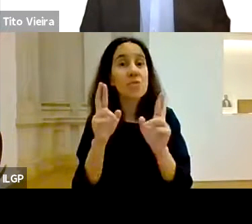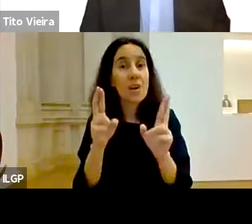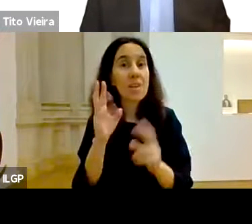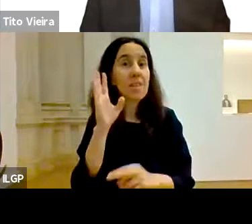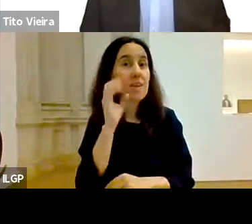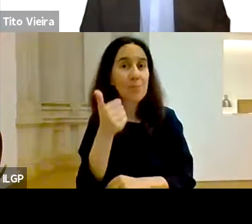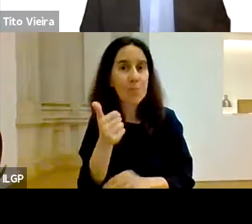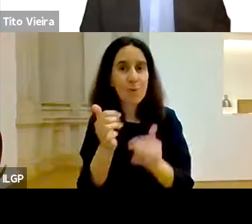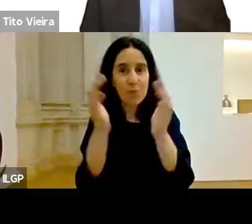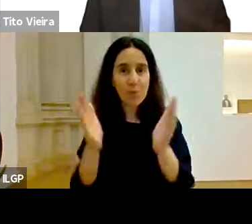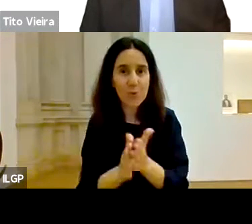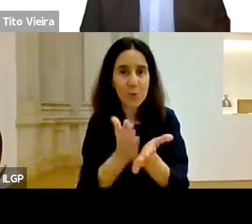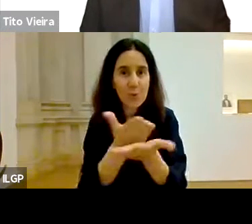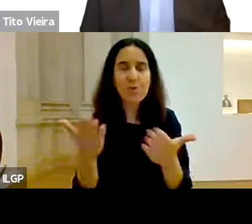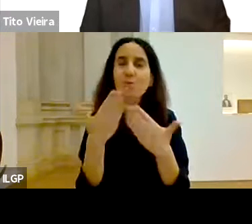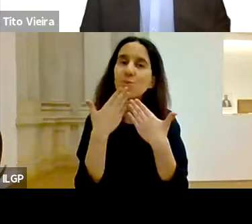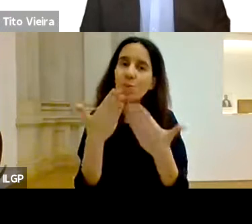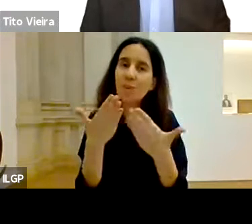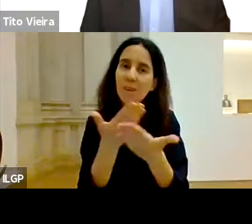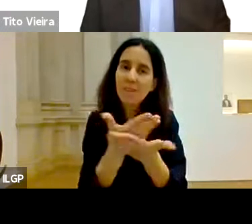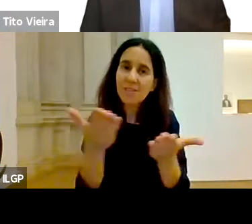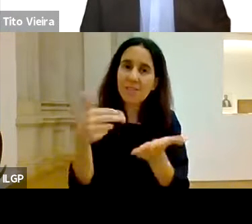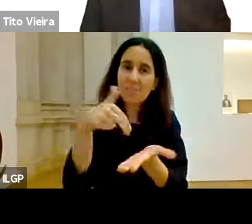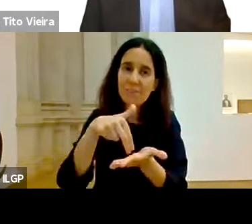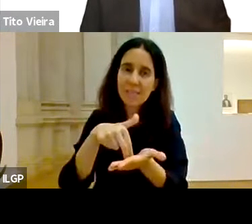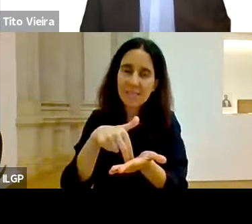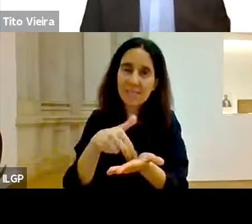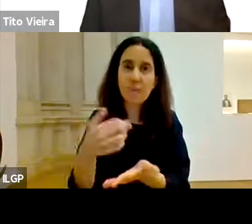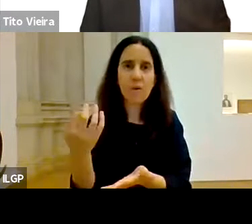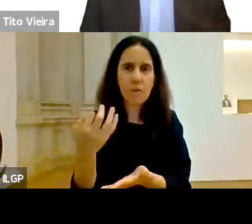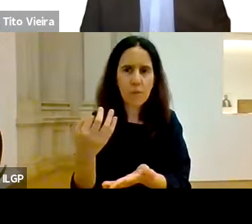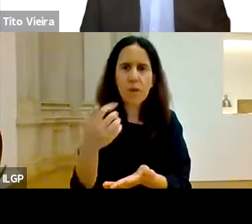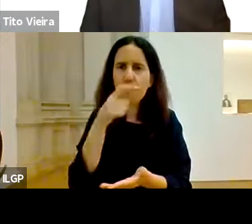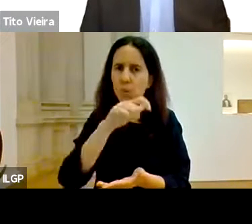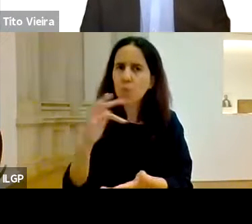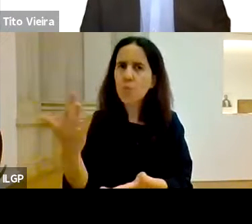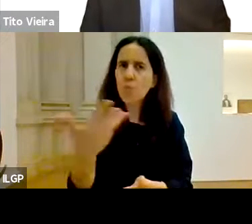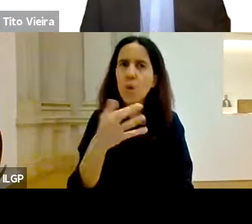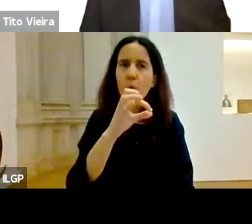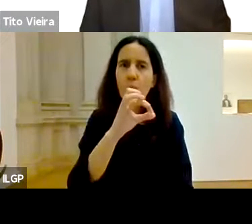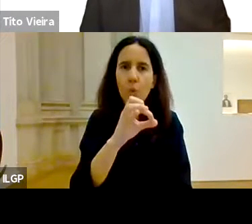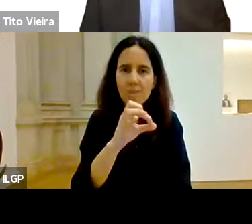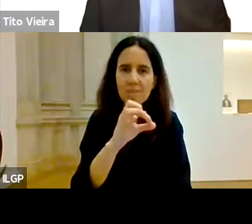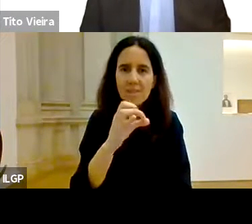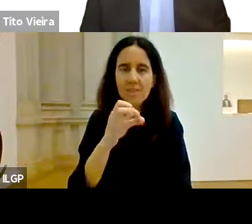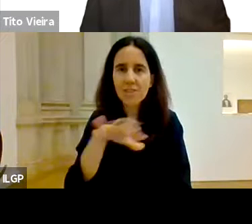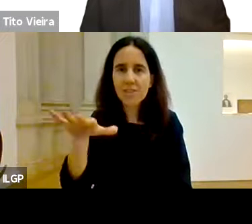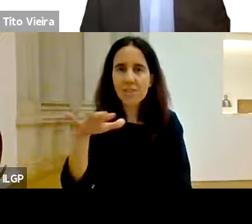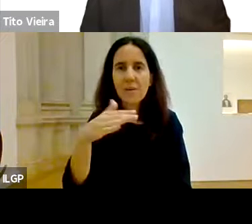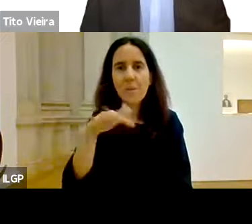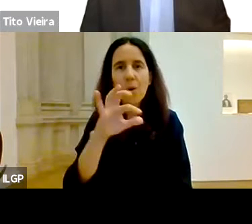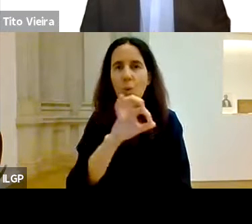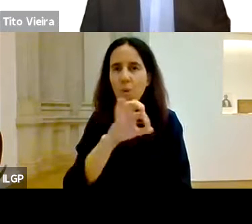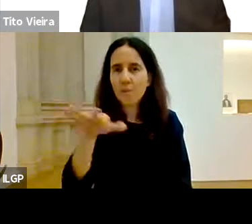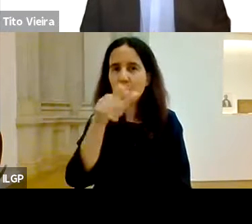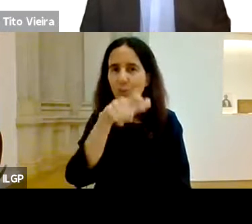tarde a todos e muito obrigada pela vossa presença. Tivemos muitas pessoas, mais de 800